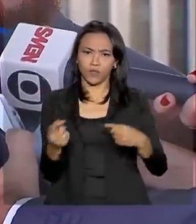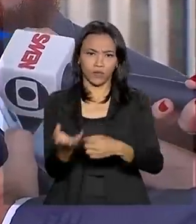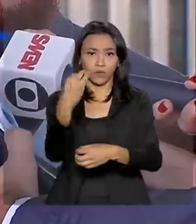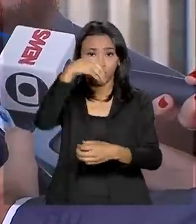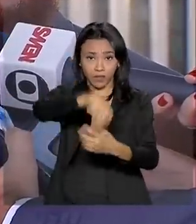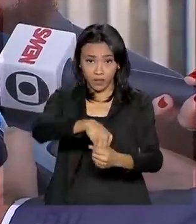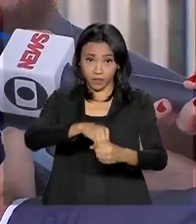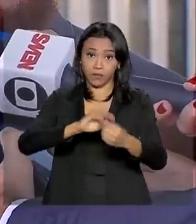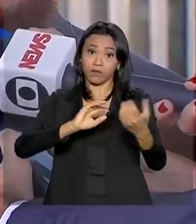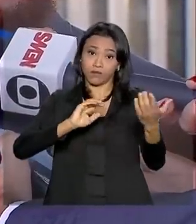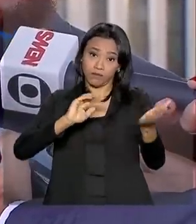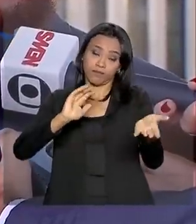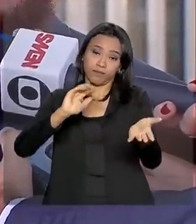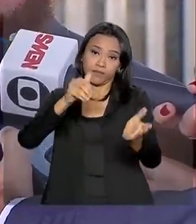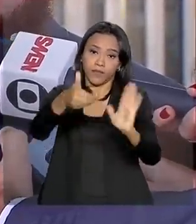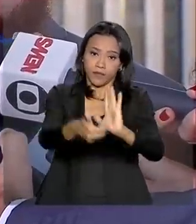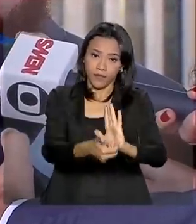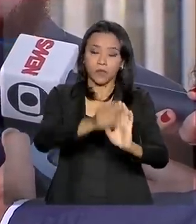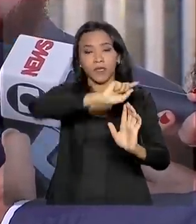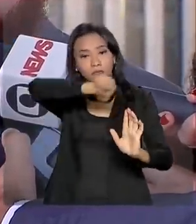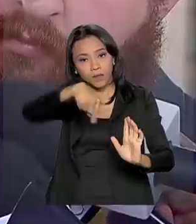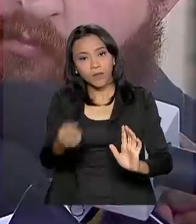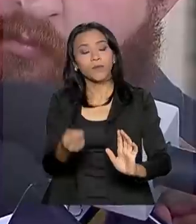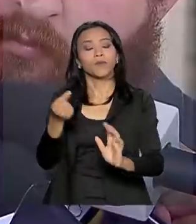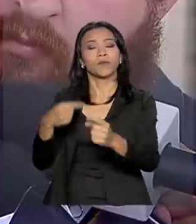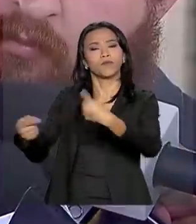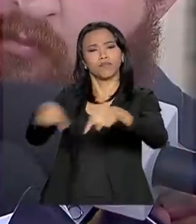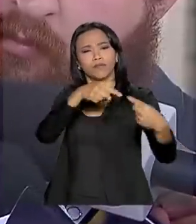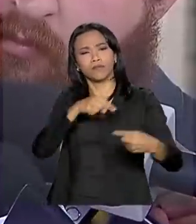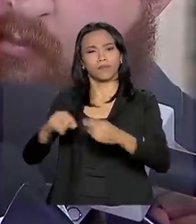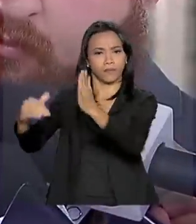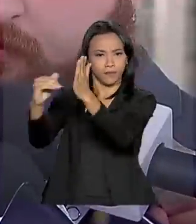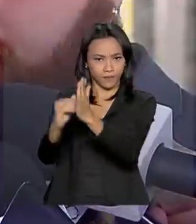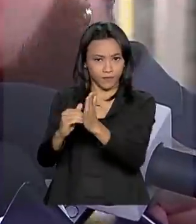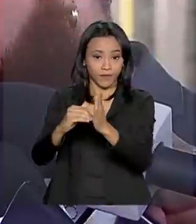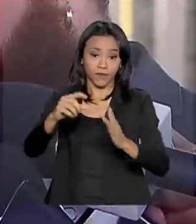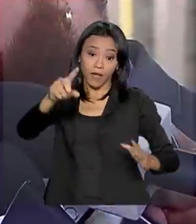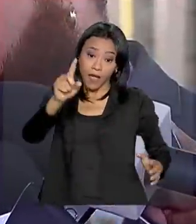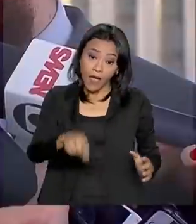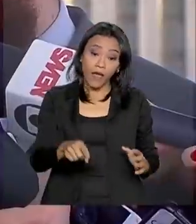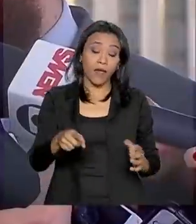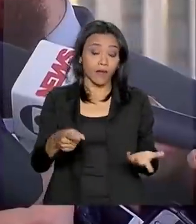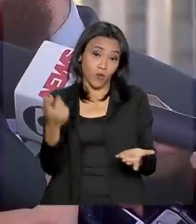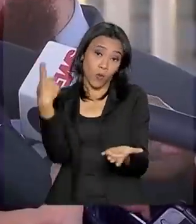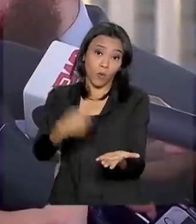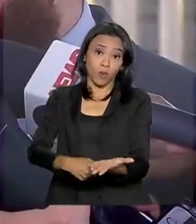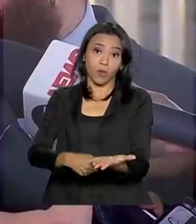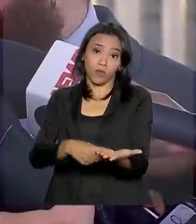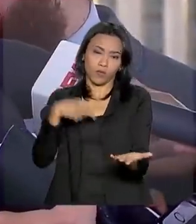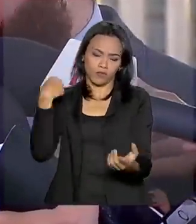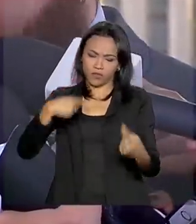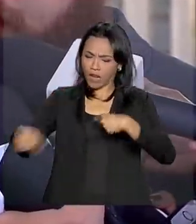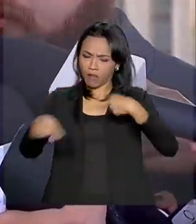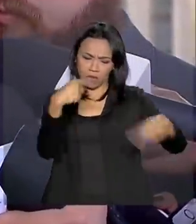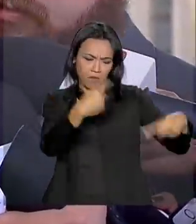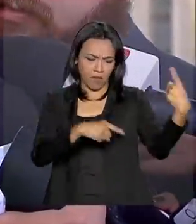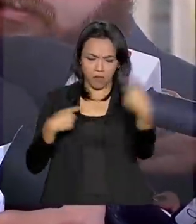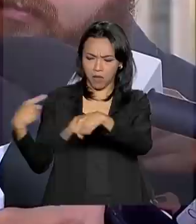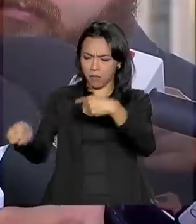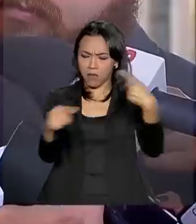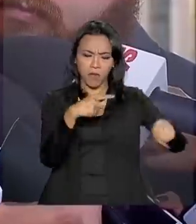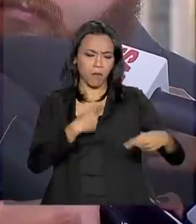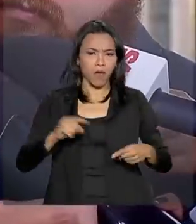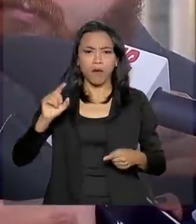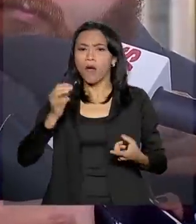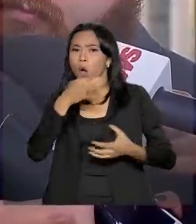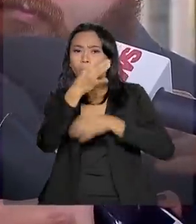Câmara dos Deputados e posteriormente no Senado Federal. Essa é a obrigação do Parlamento discutir, debater e apresentar, ouvindo